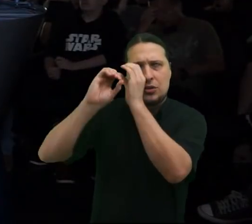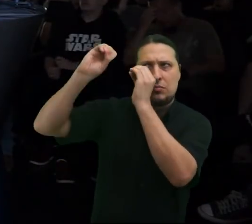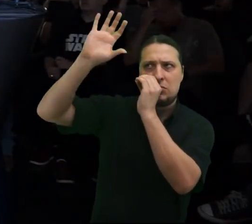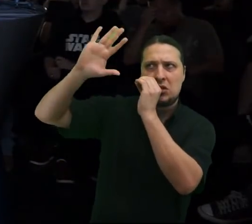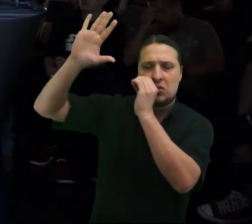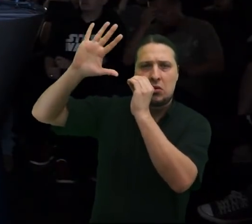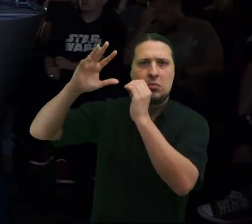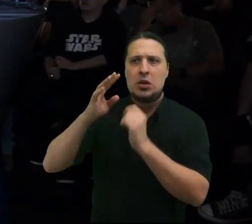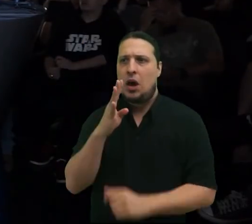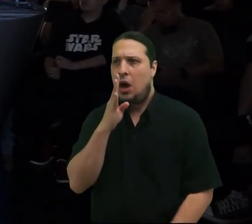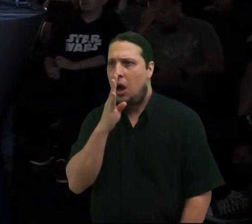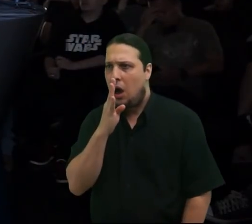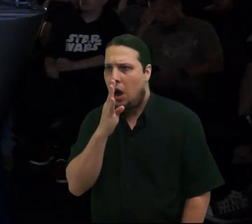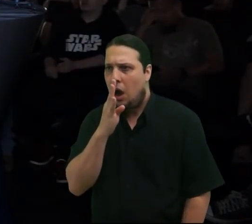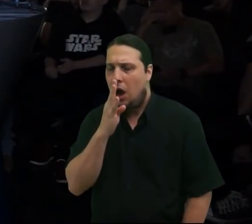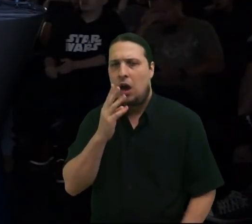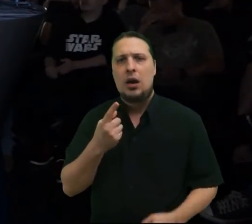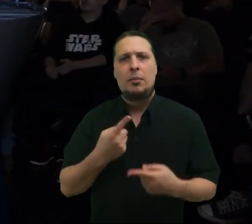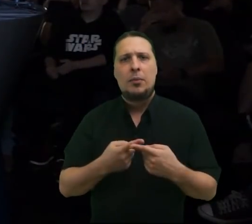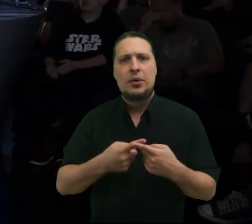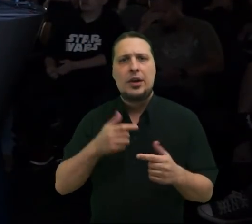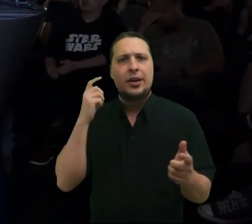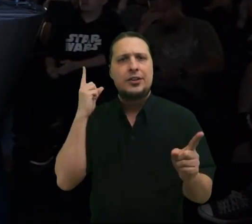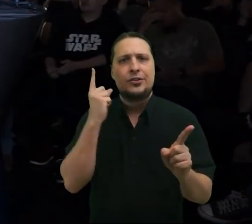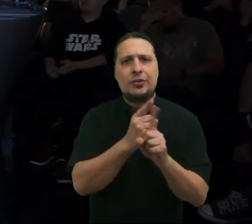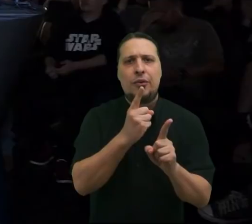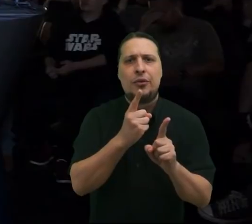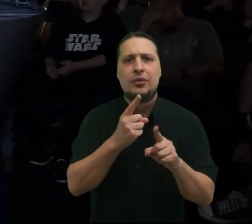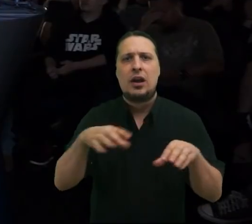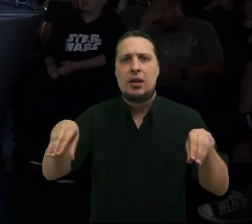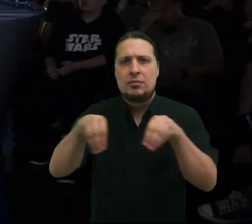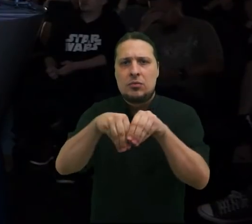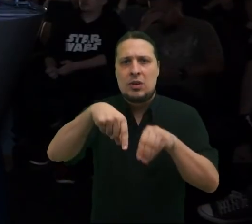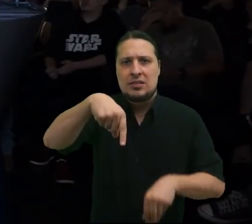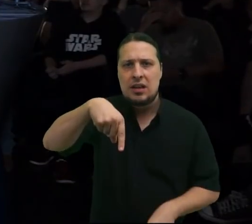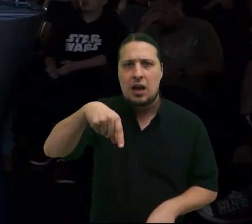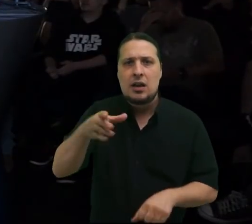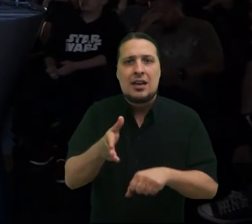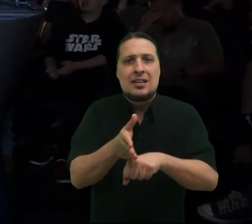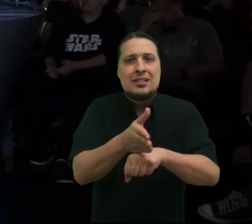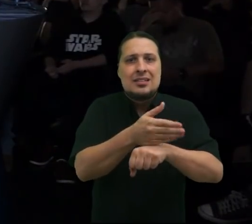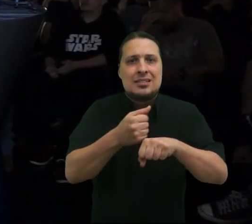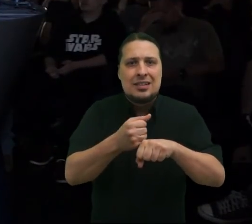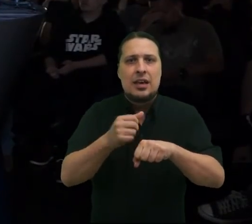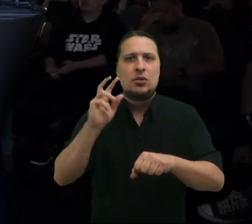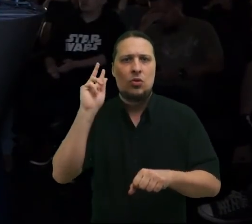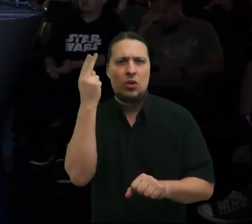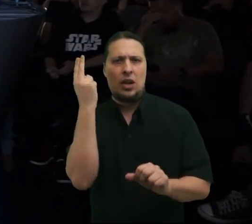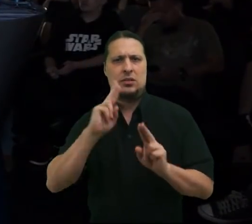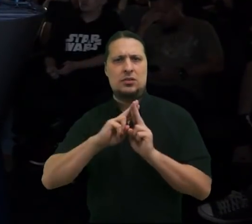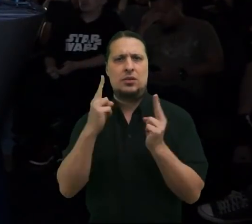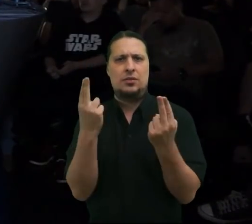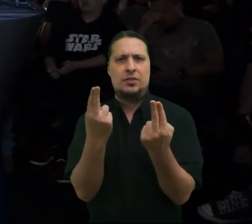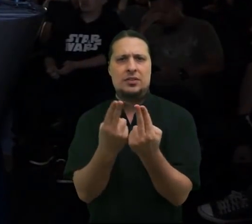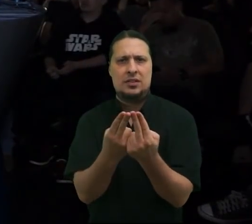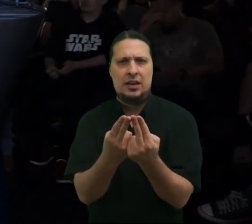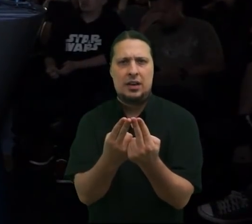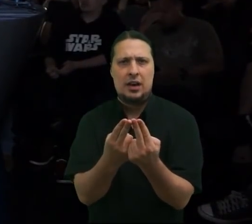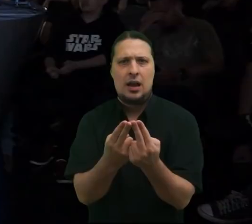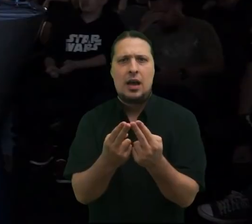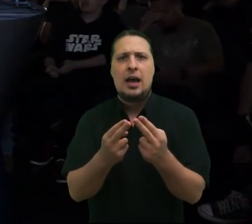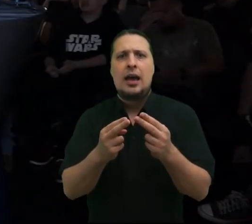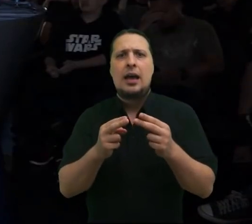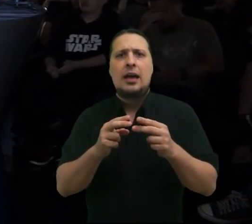primeiras estrelas que se formaram. O problema é que tu não consegue criar um buraco negro com essa massa tão rápido, só